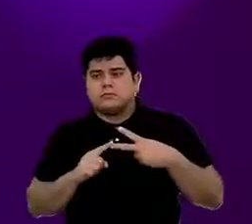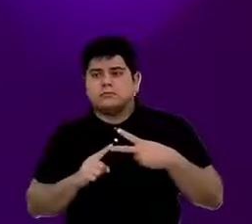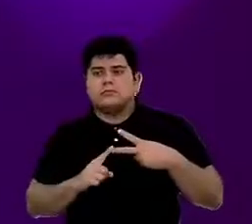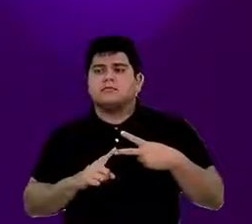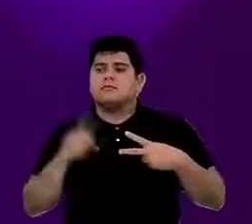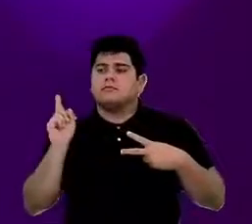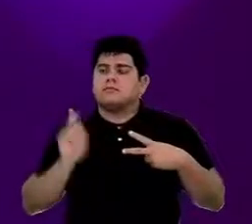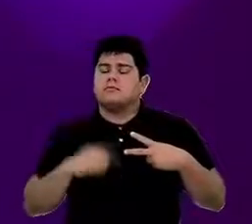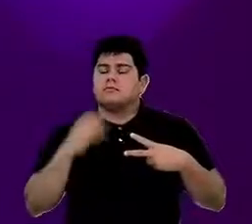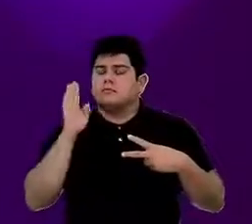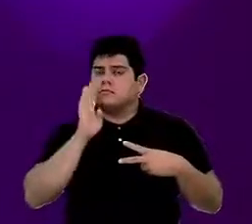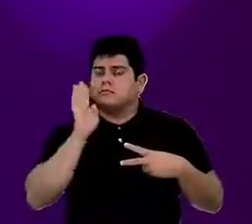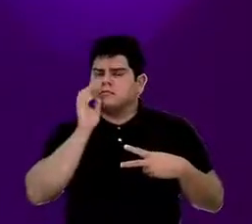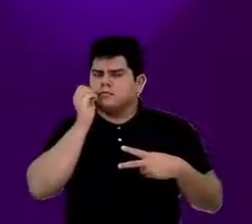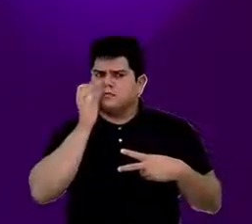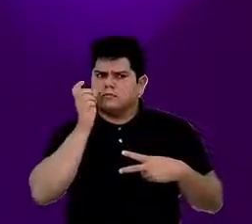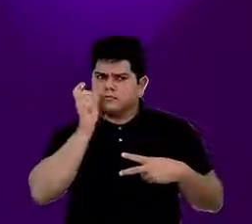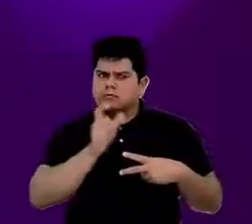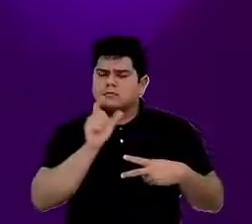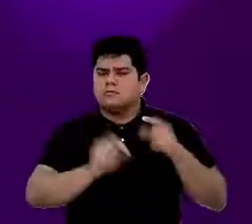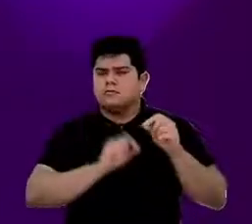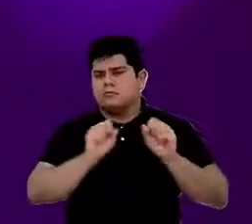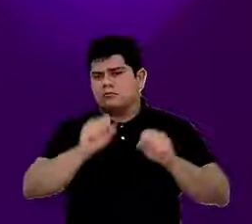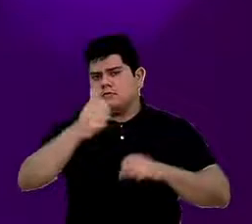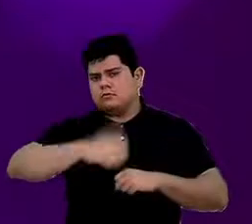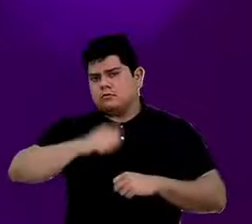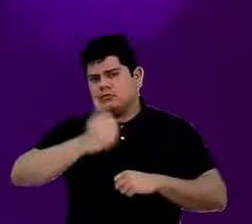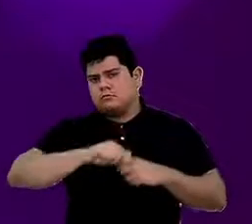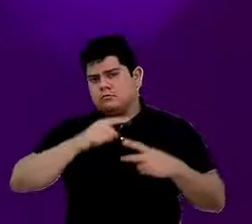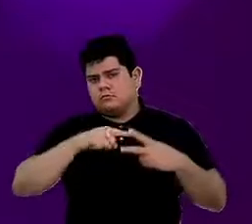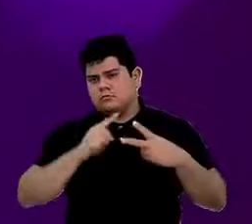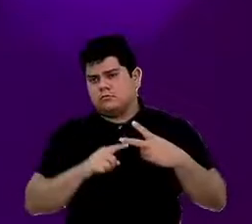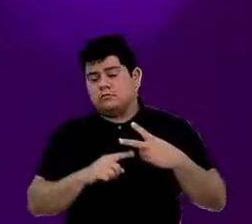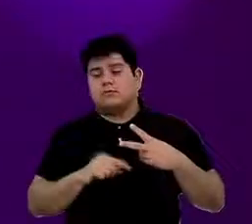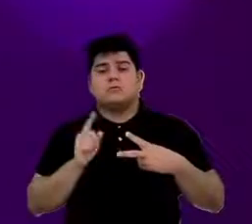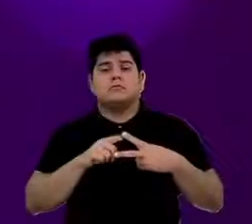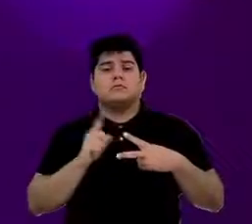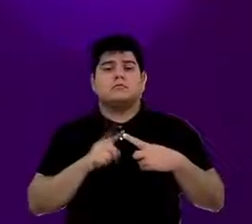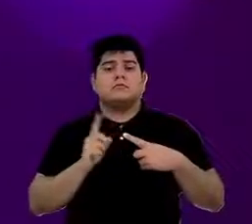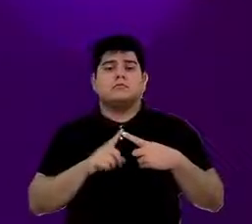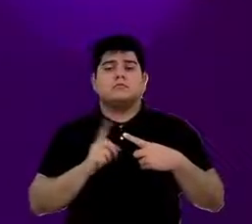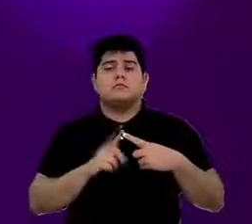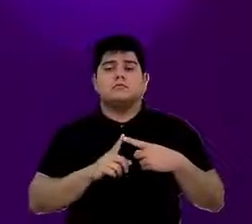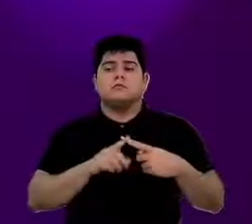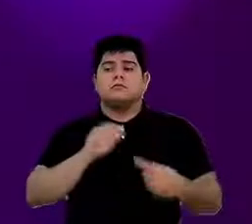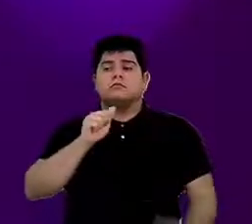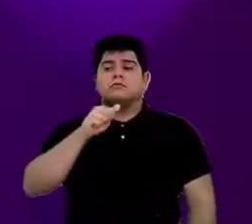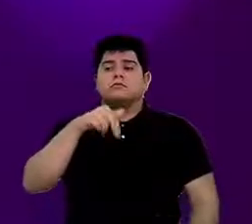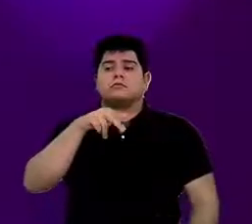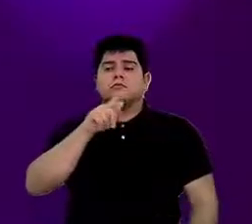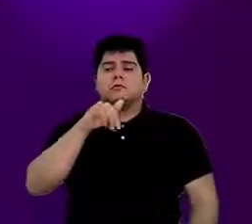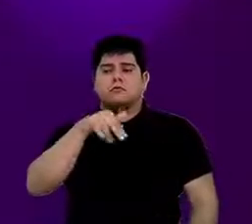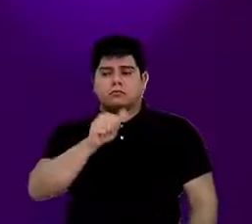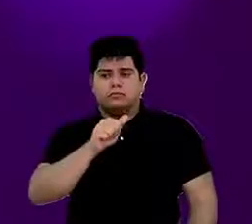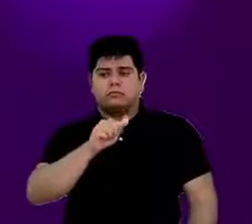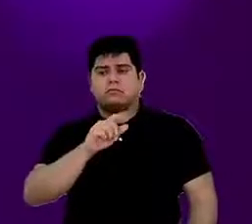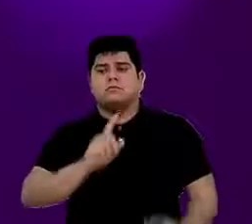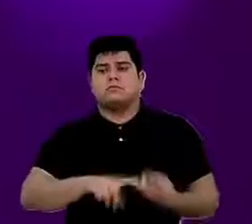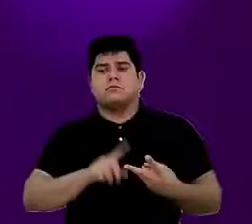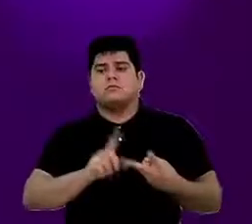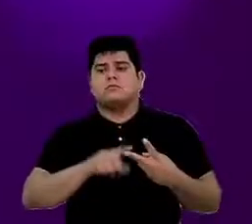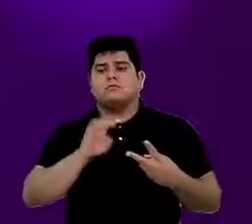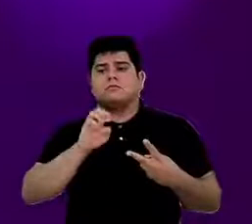muito interessantes podem ser avaliadas por ele. Uma é a questão da angina microvascular e a outra é da